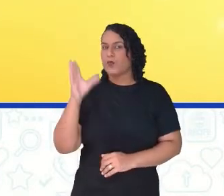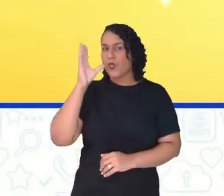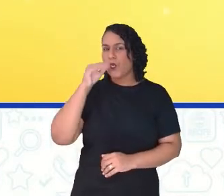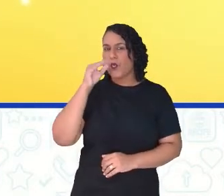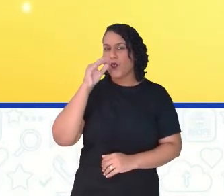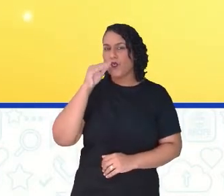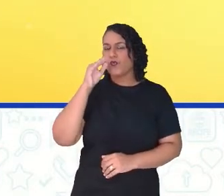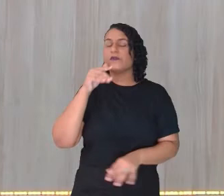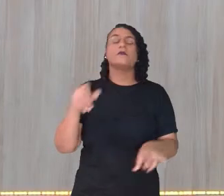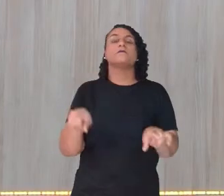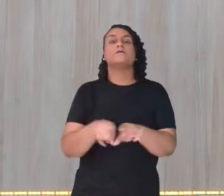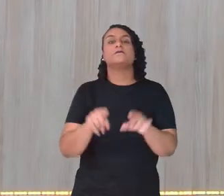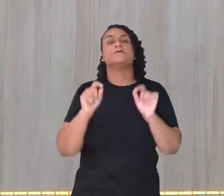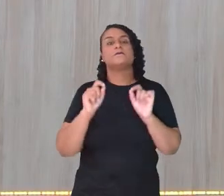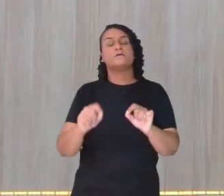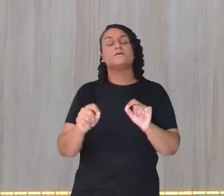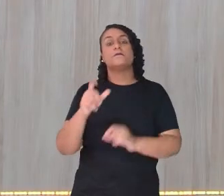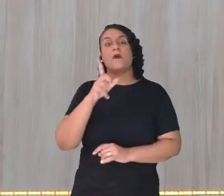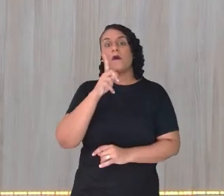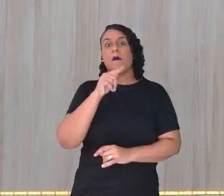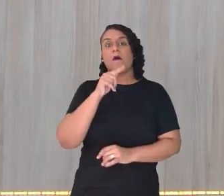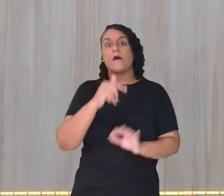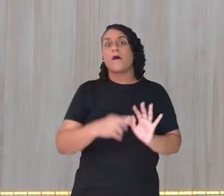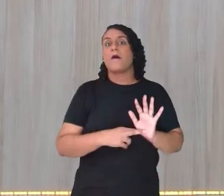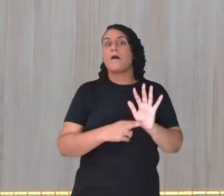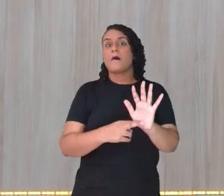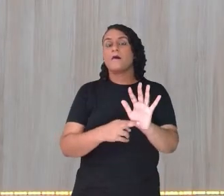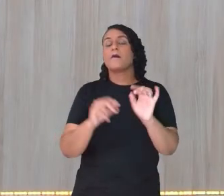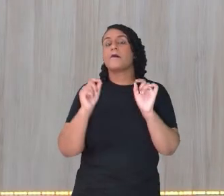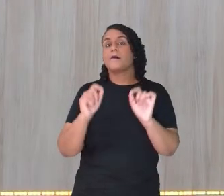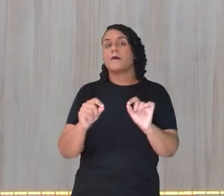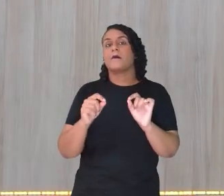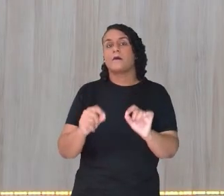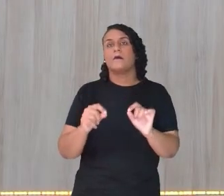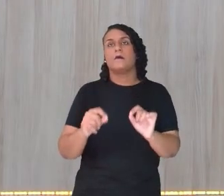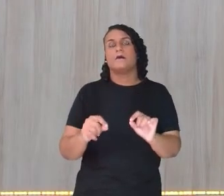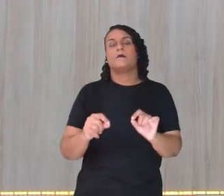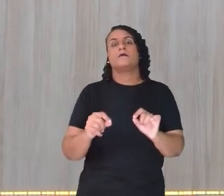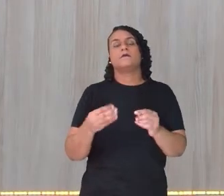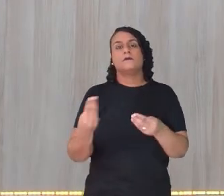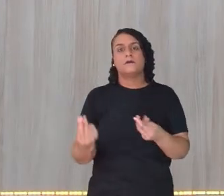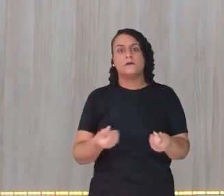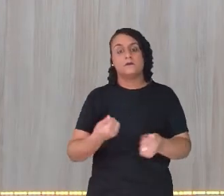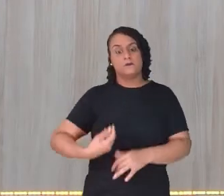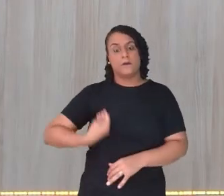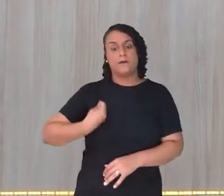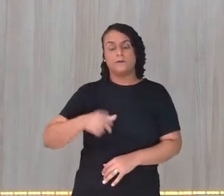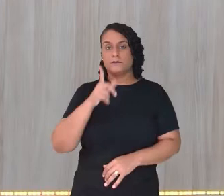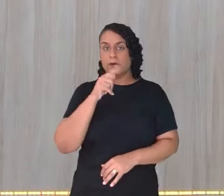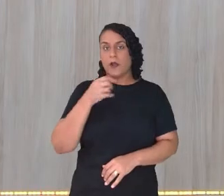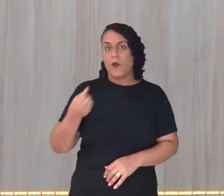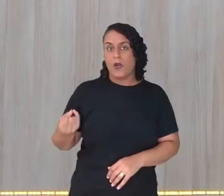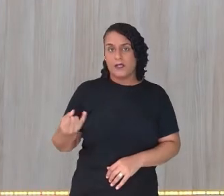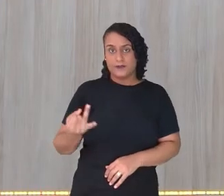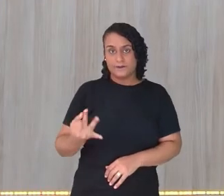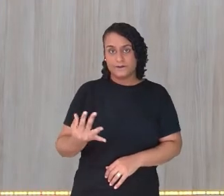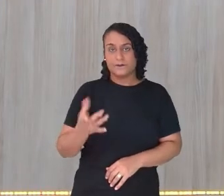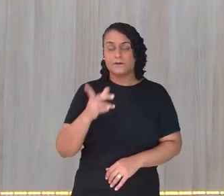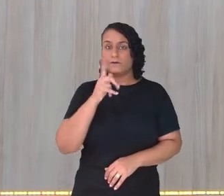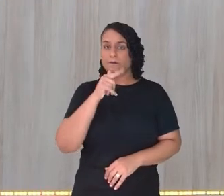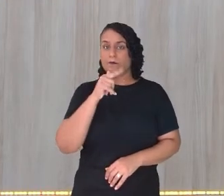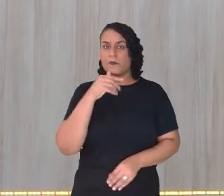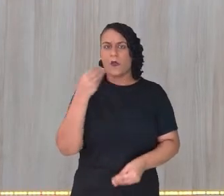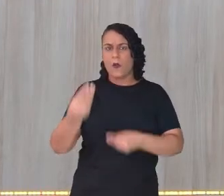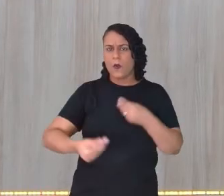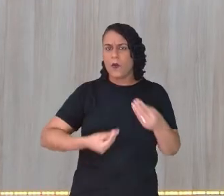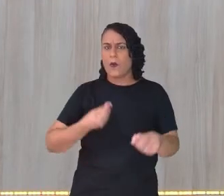curiosidade lá, pessoal, que a água, ela representa, né, a questão até mesmo, a presença de água, a quantidade de água, como é que